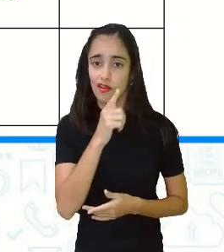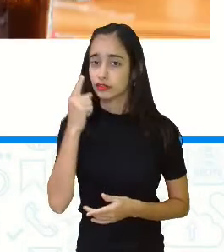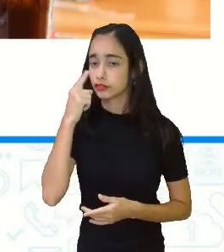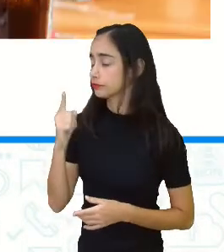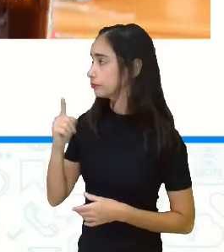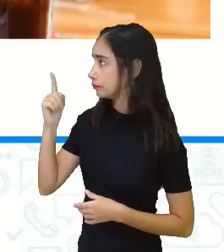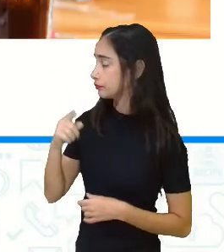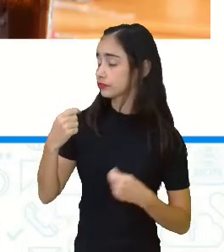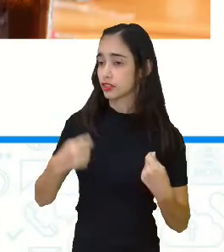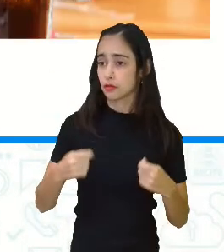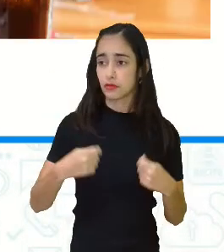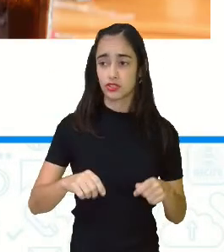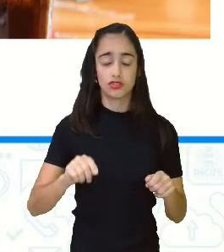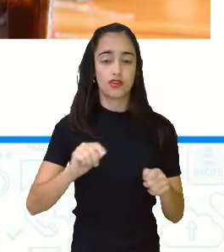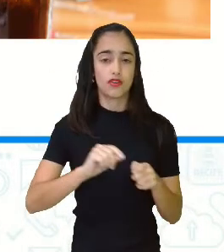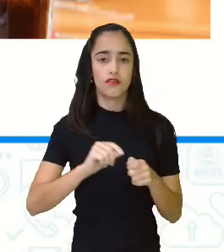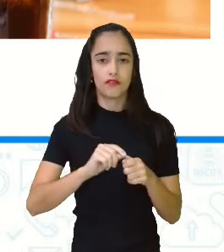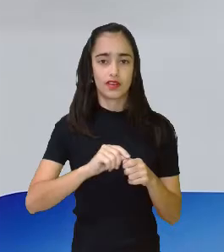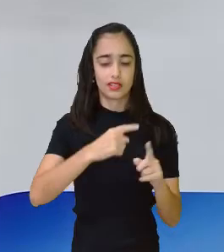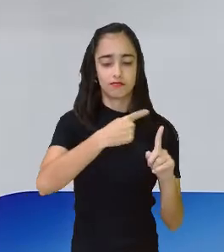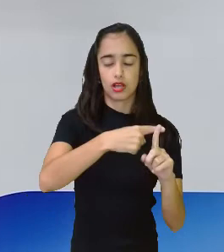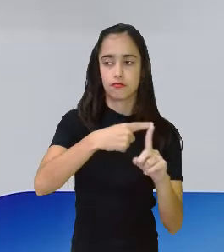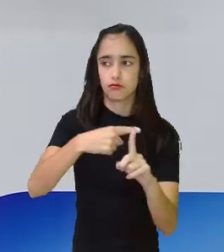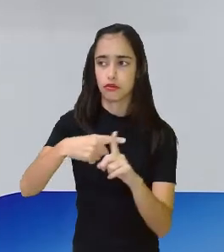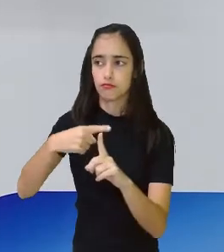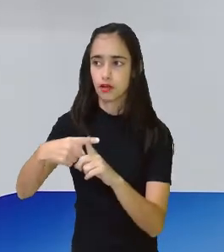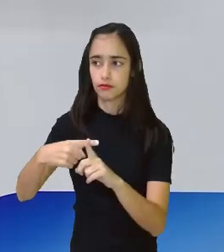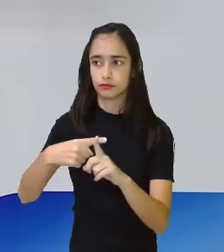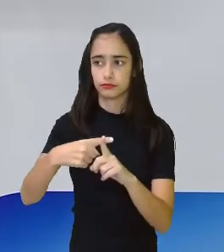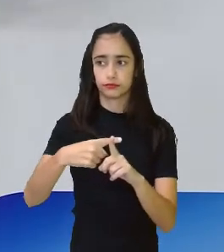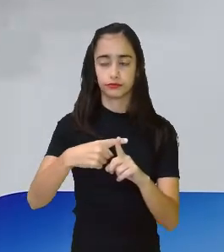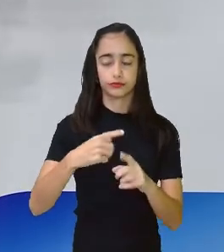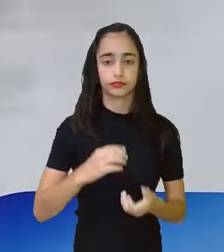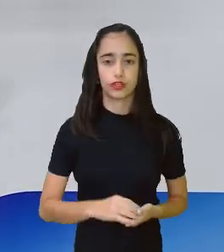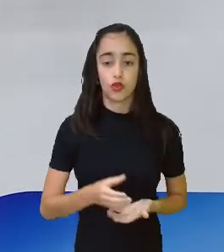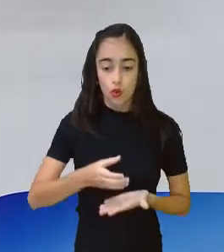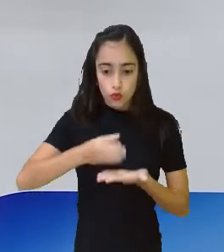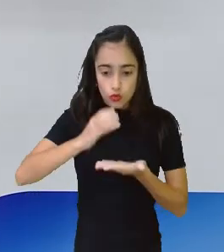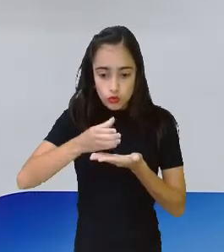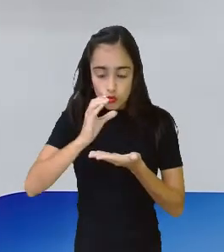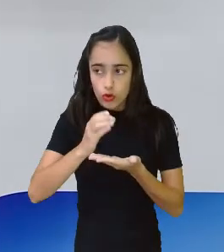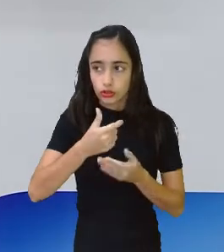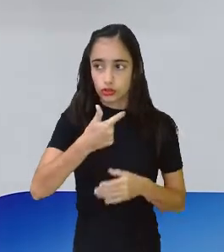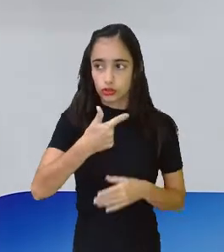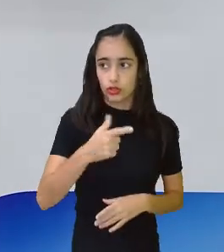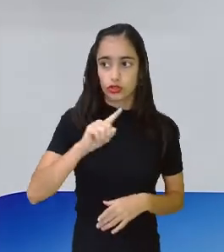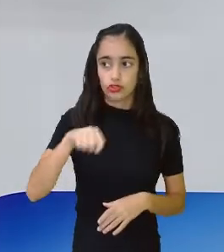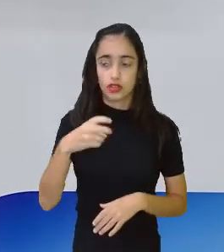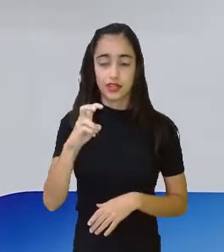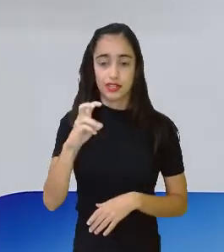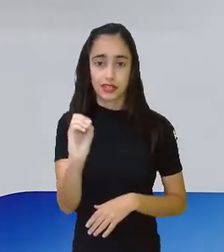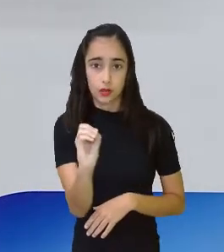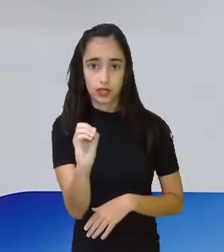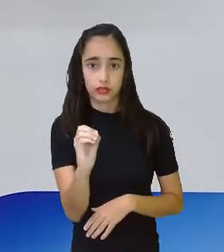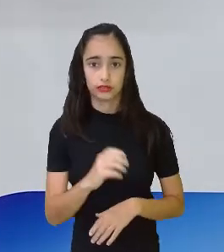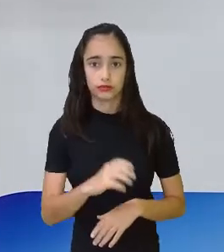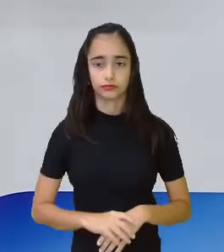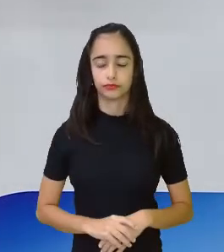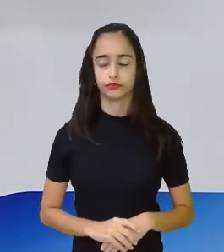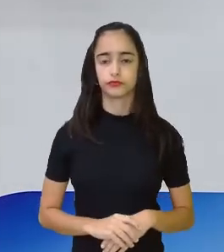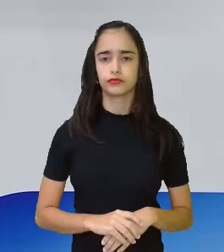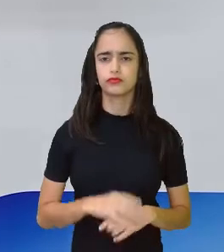precisou fazer uma adição, ó, 2,40 mais R$ 2 mais 2,50. Adição simples, o que é que a gente